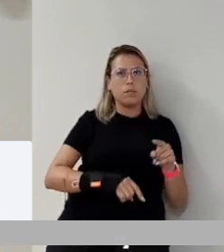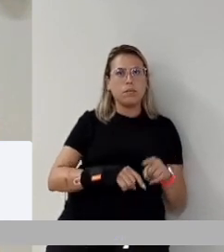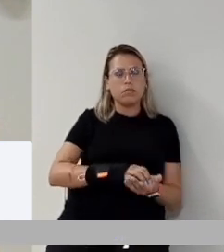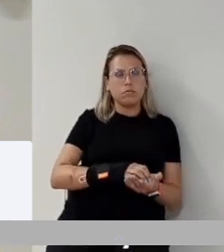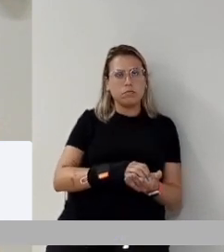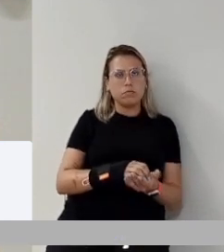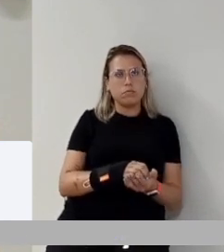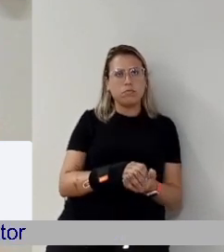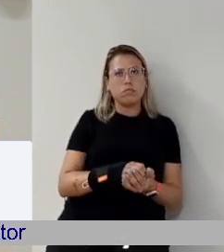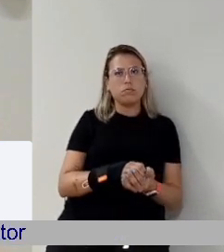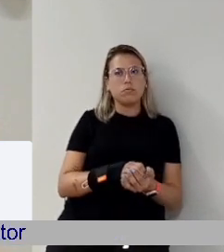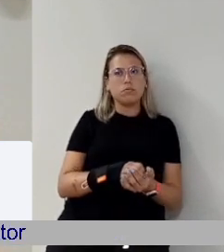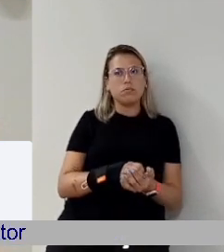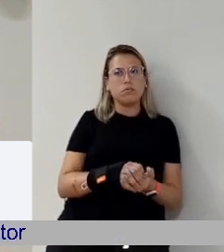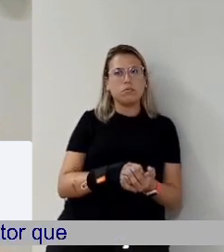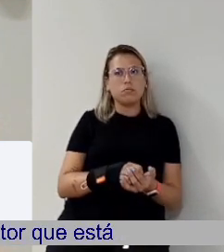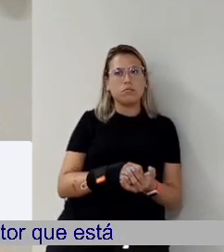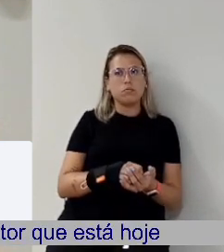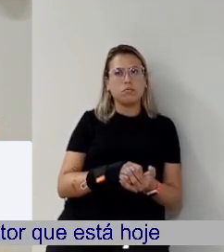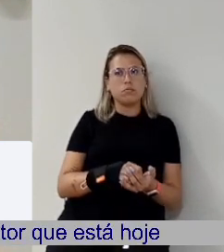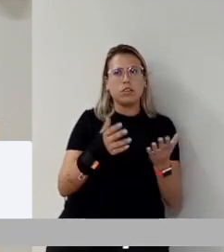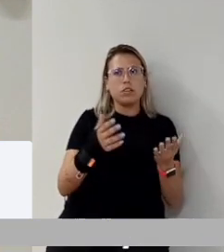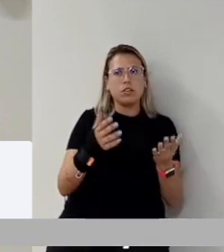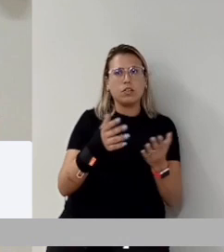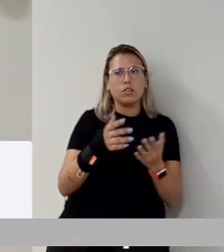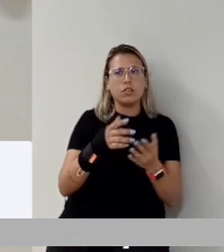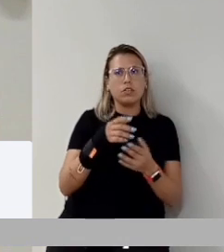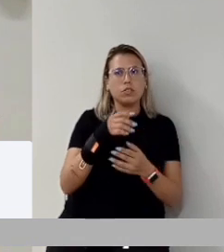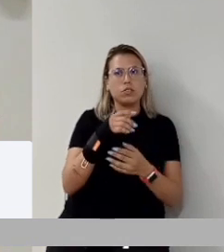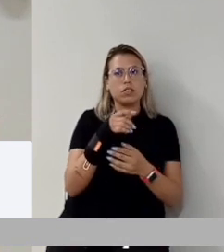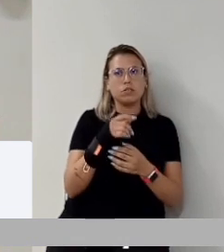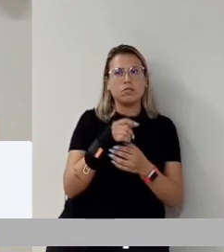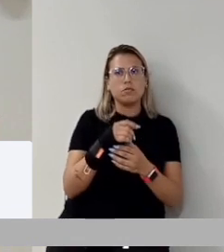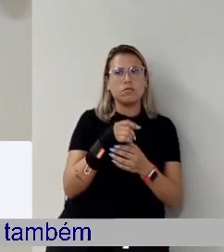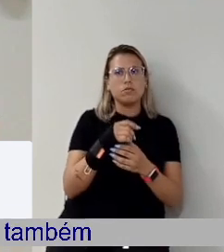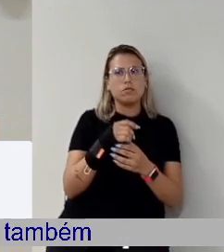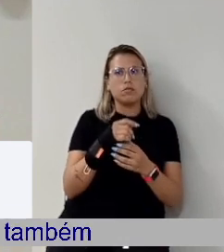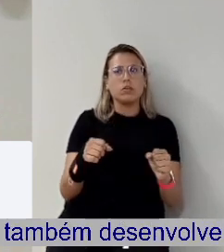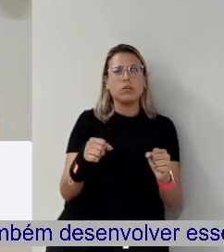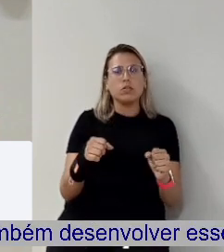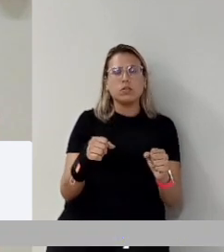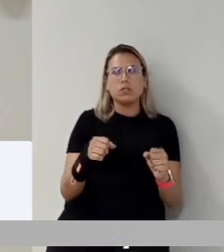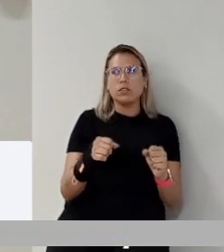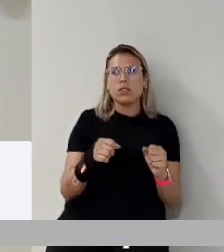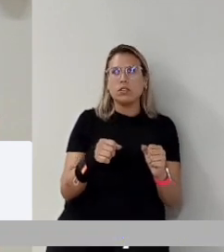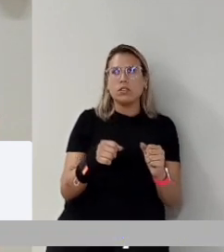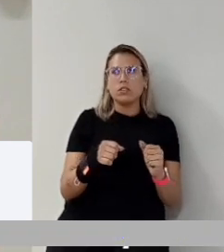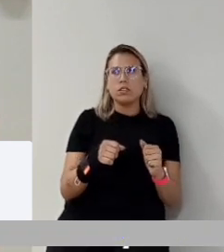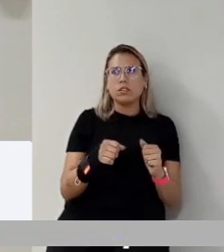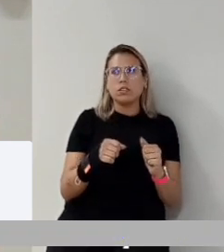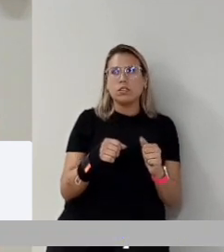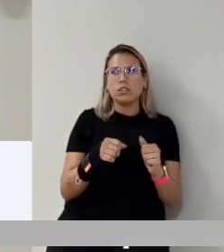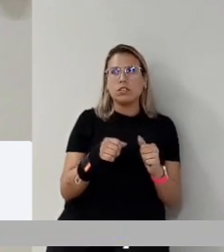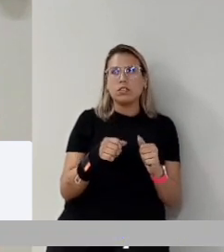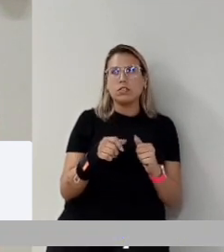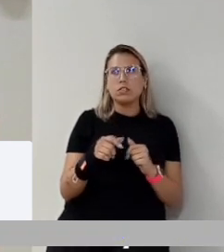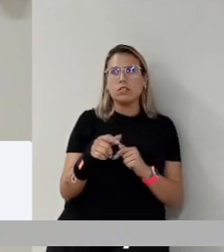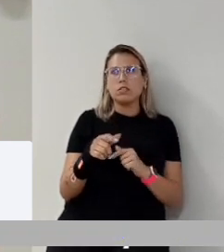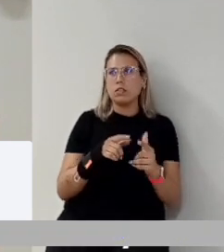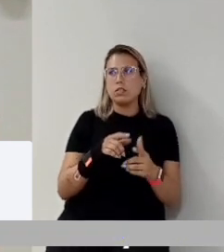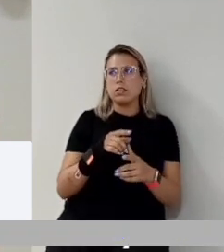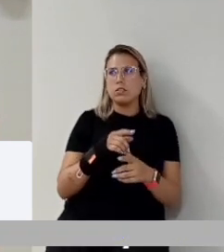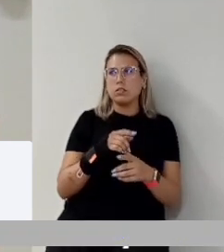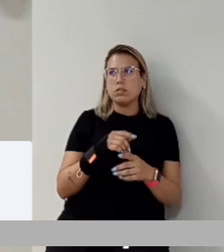esse trator que está hoje lotado na secretaria de agricultura possa também desenvolver esse trabalho na para os nossos